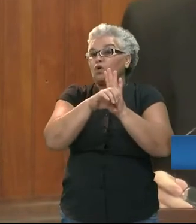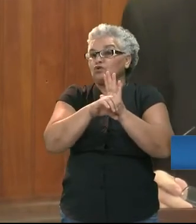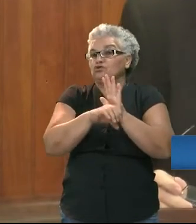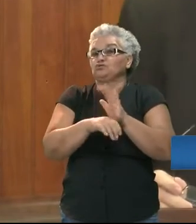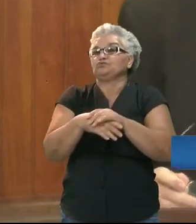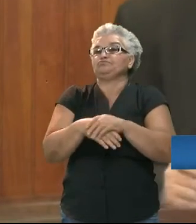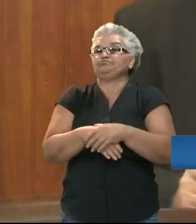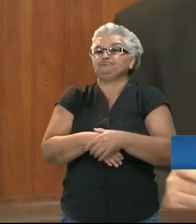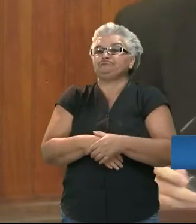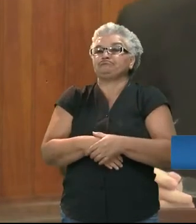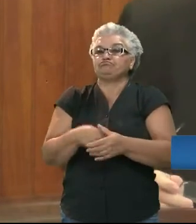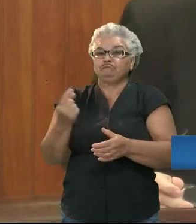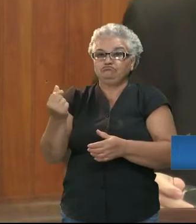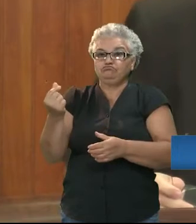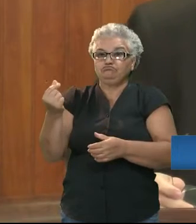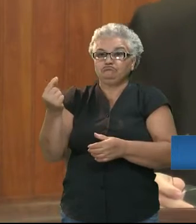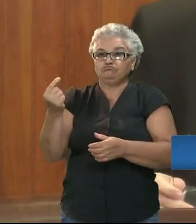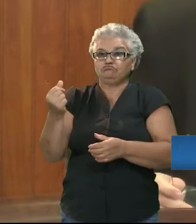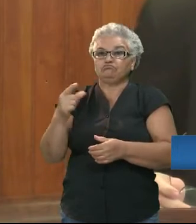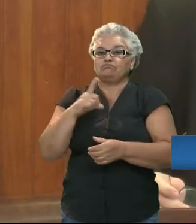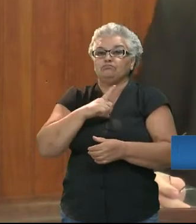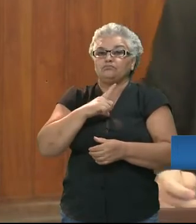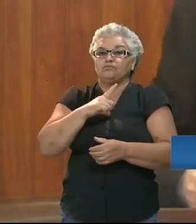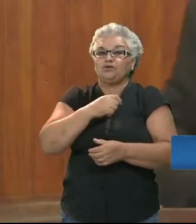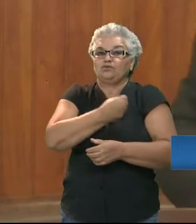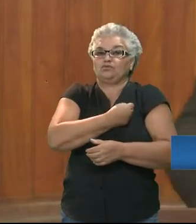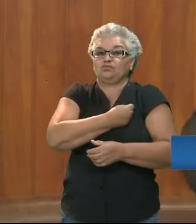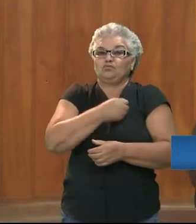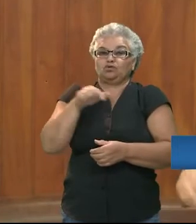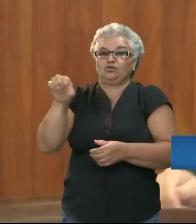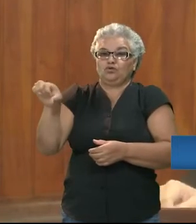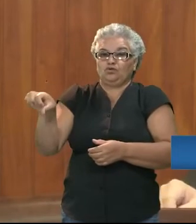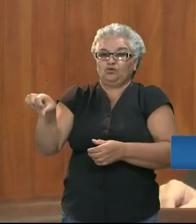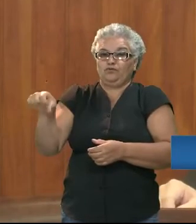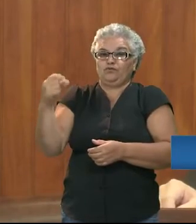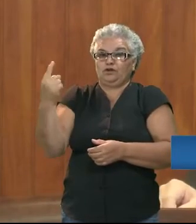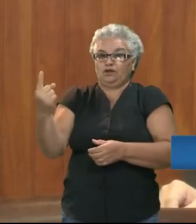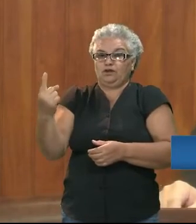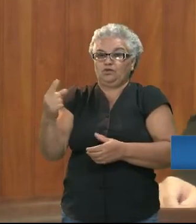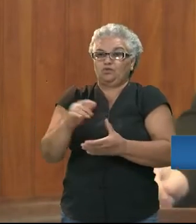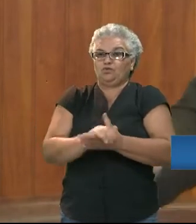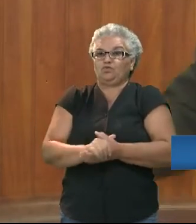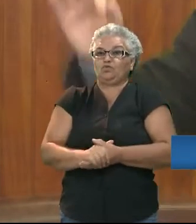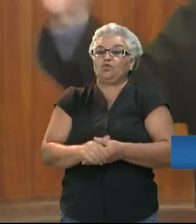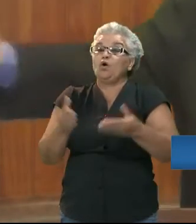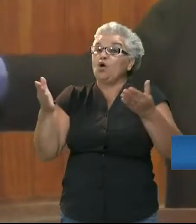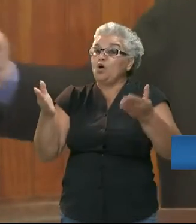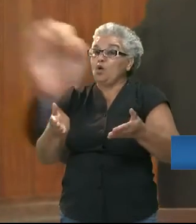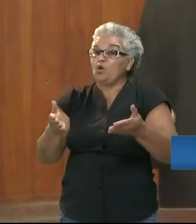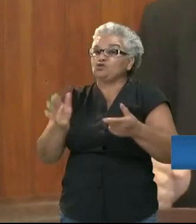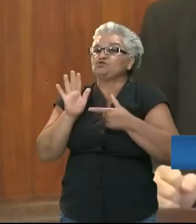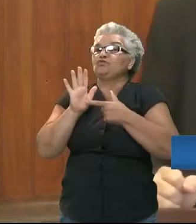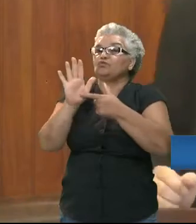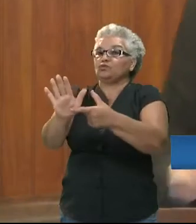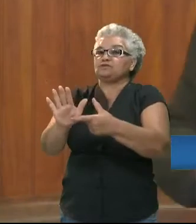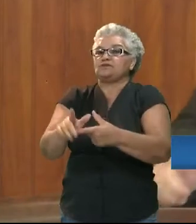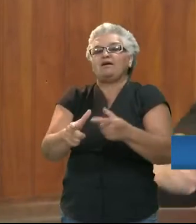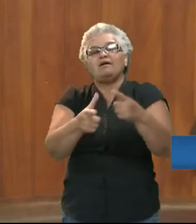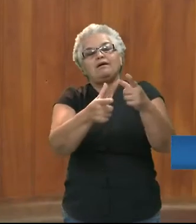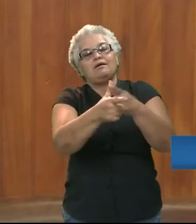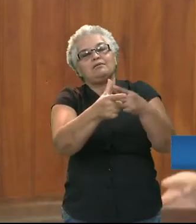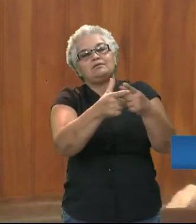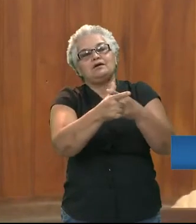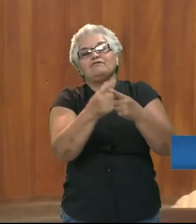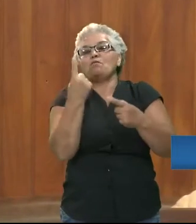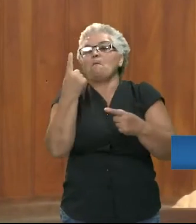alterações no artigo que à época recebia o número de 91. Hoje funciona assim, eu devo R$1.000 de IPTU, chegou meu